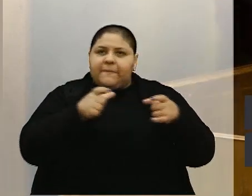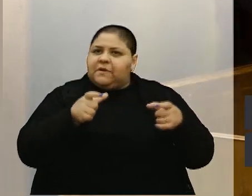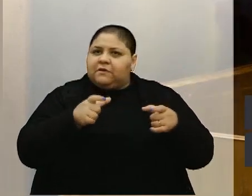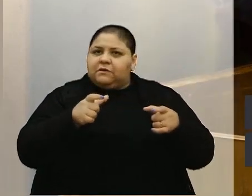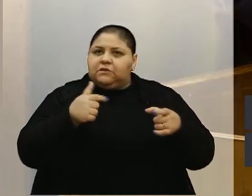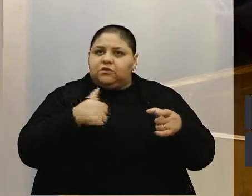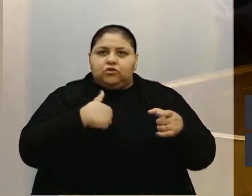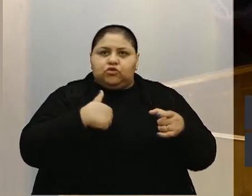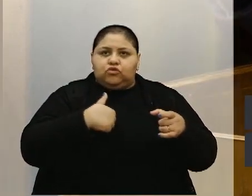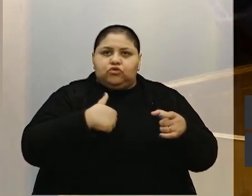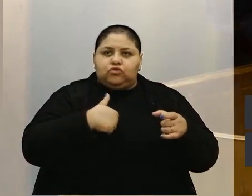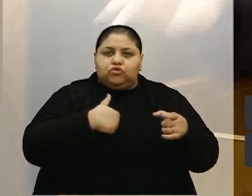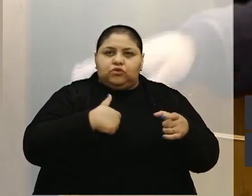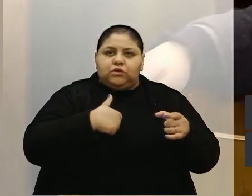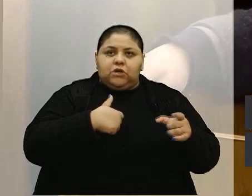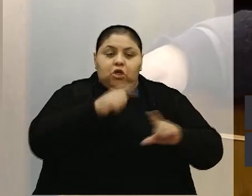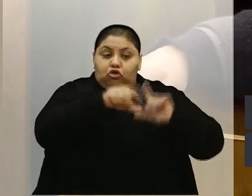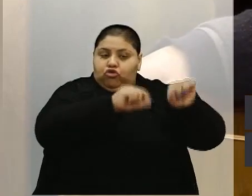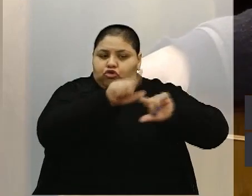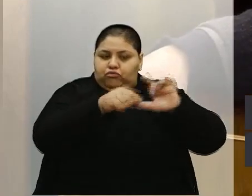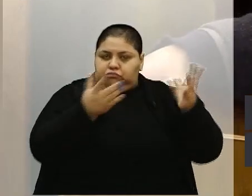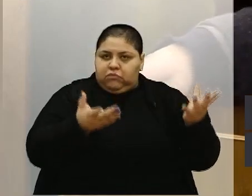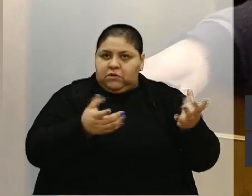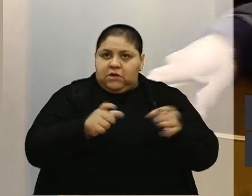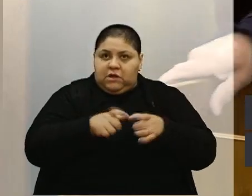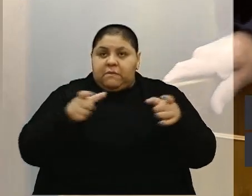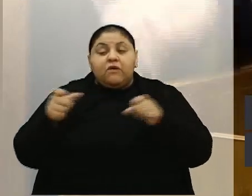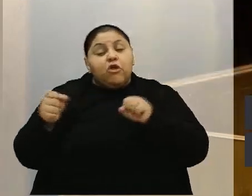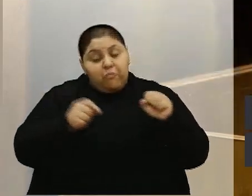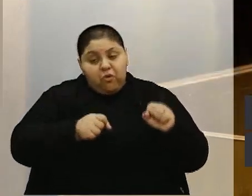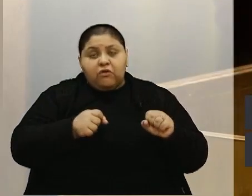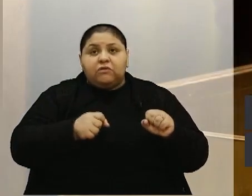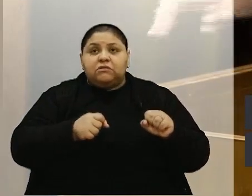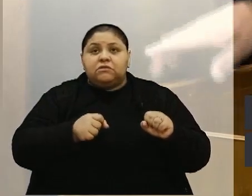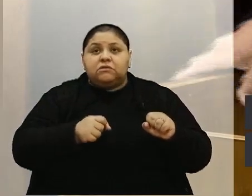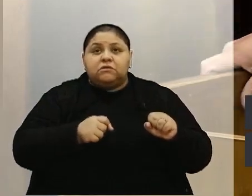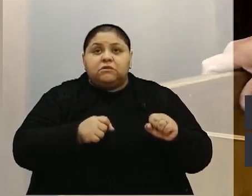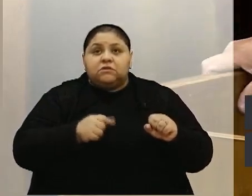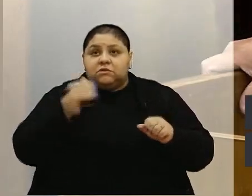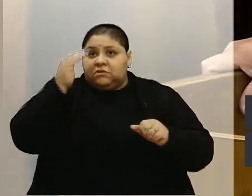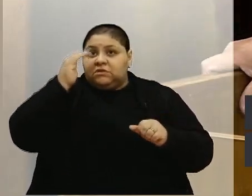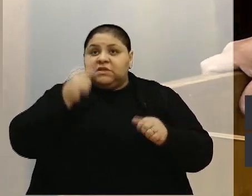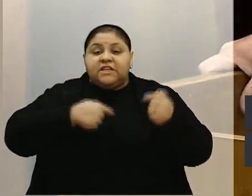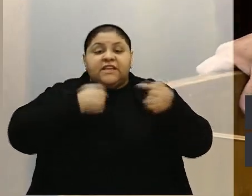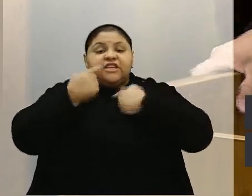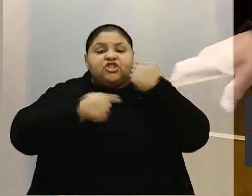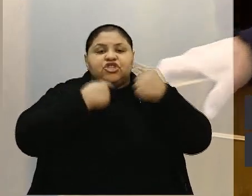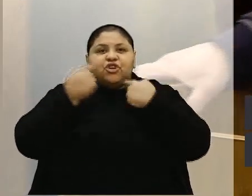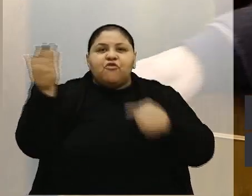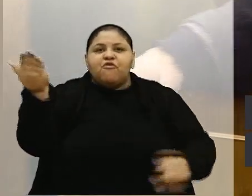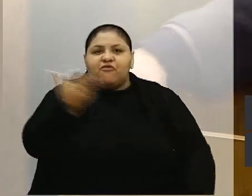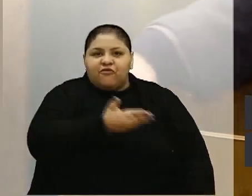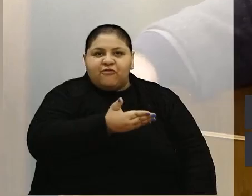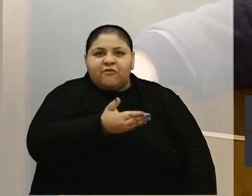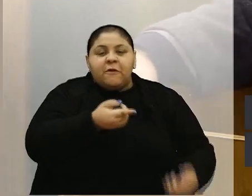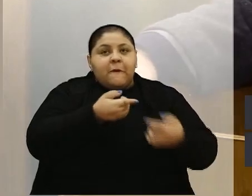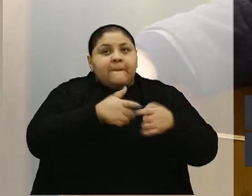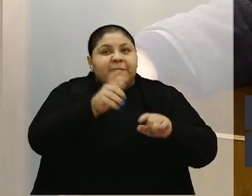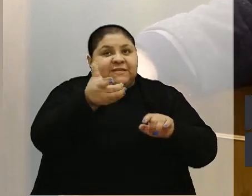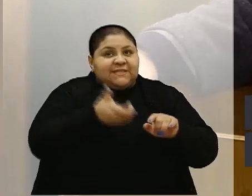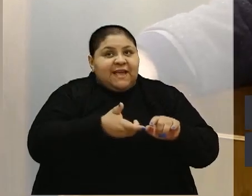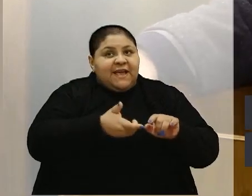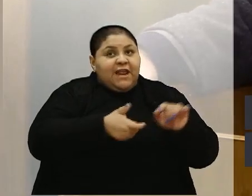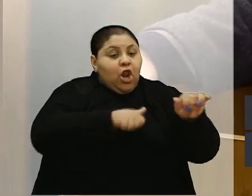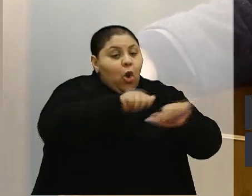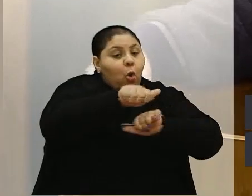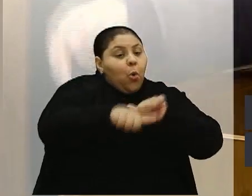aqui criticando os pré-candidatos, mas a maioria pode ter certeza, são aqueles que criticam vocês. Mas querem o lugar de vocês.